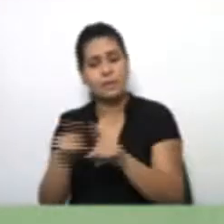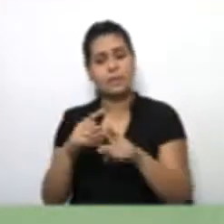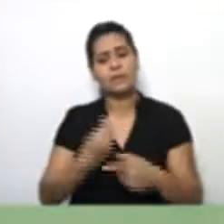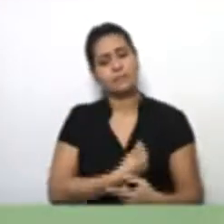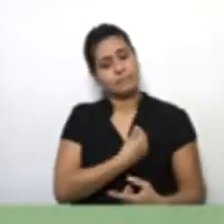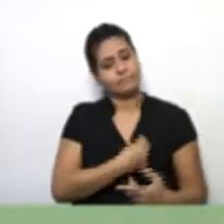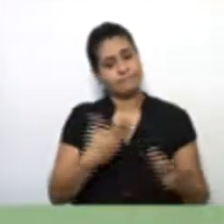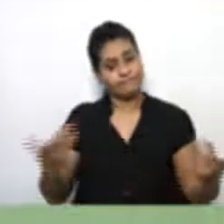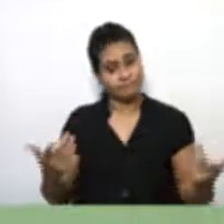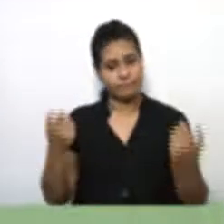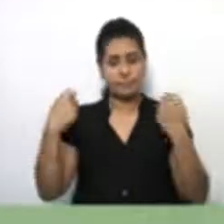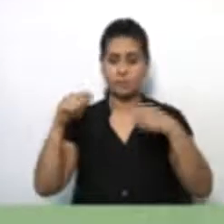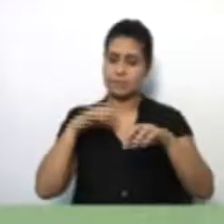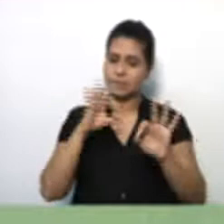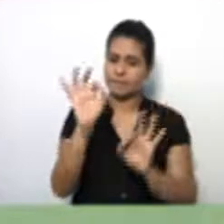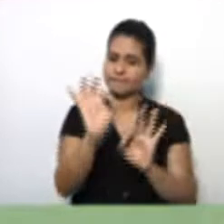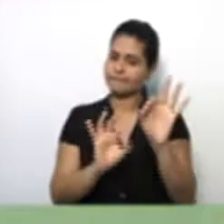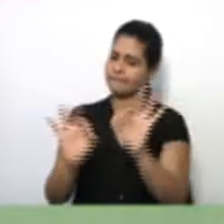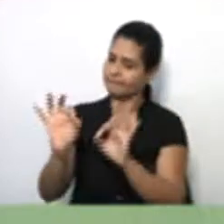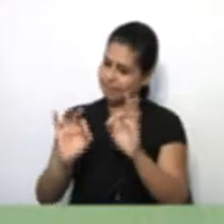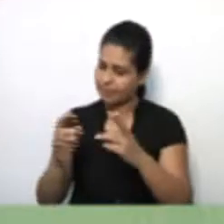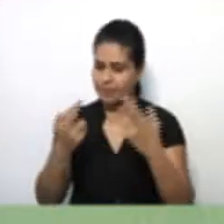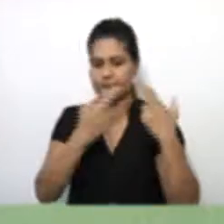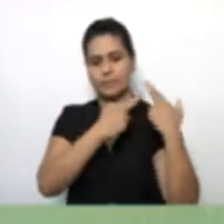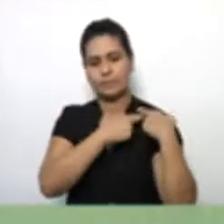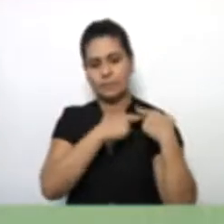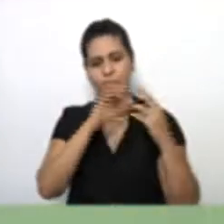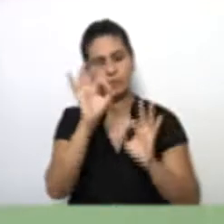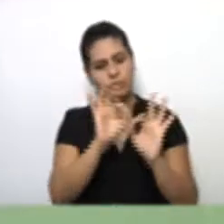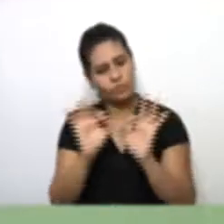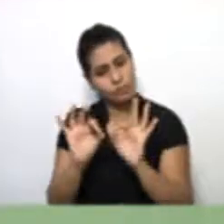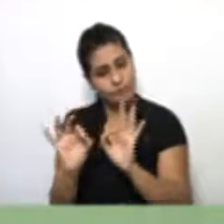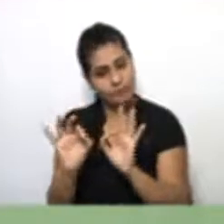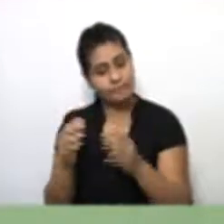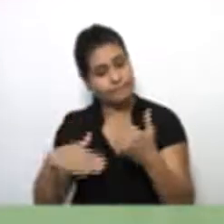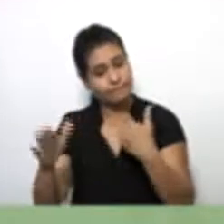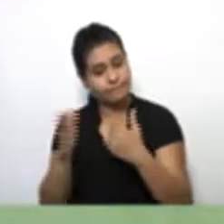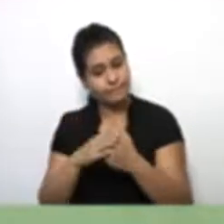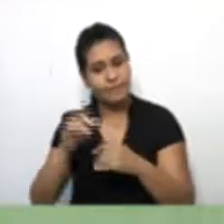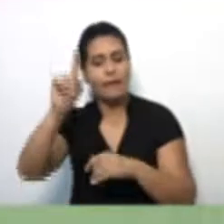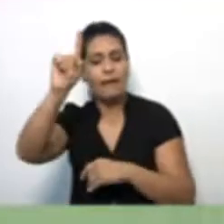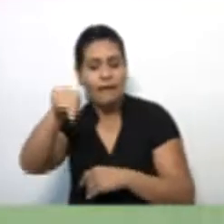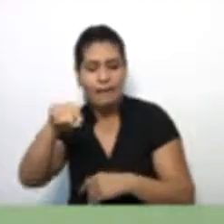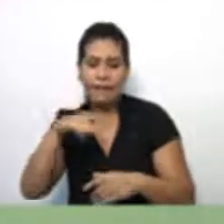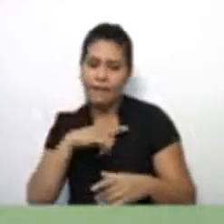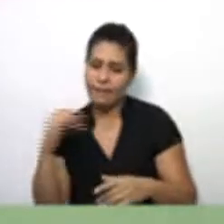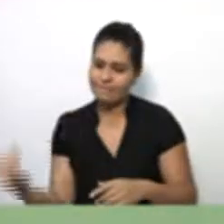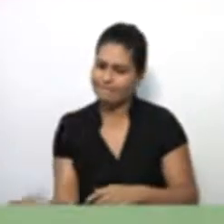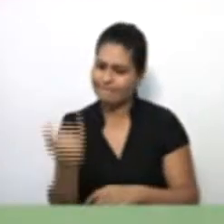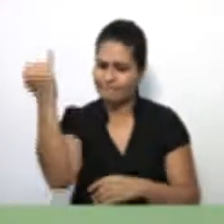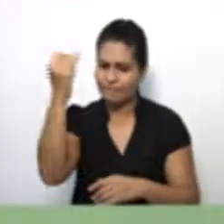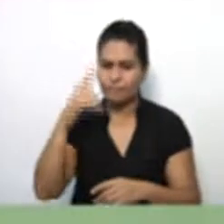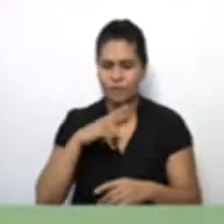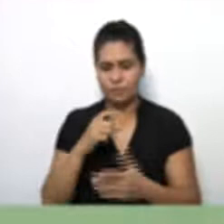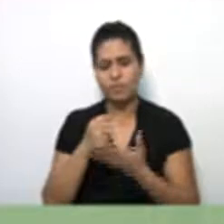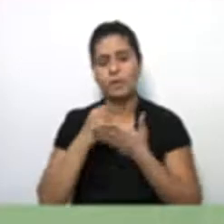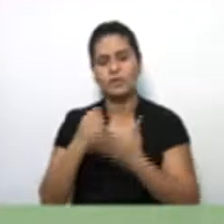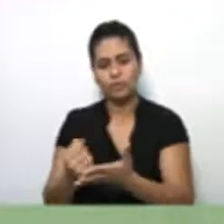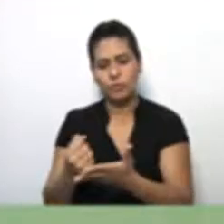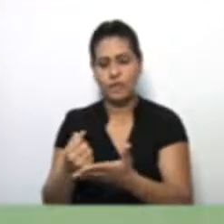são essas organizações as responsáveis por produzi-los. Portanto, elas existem para atender